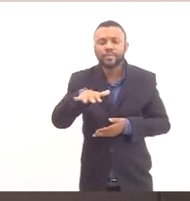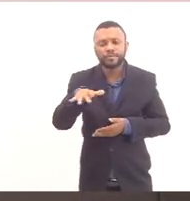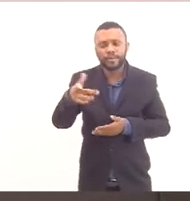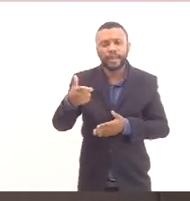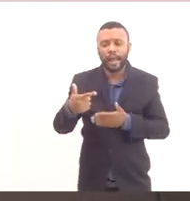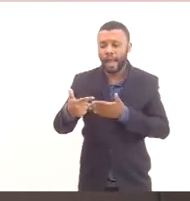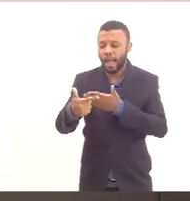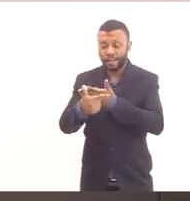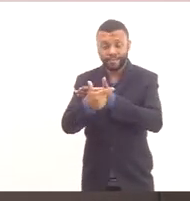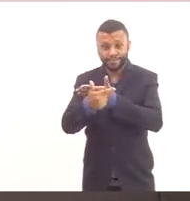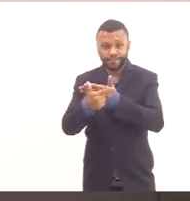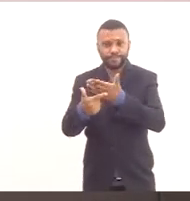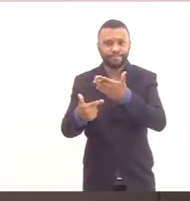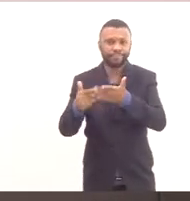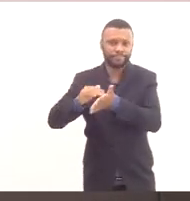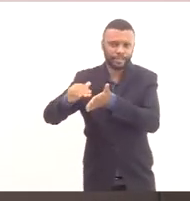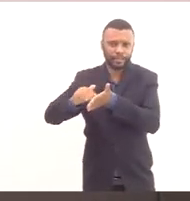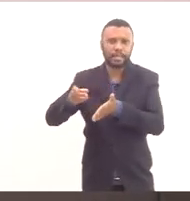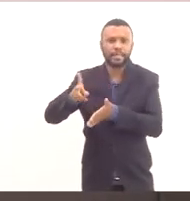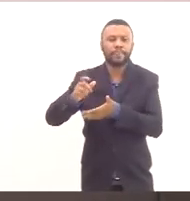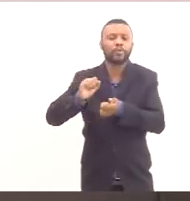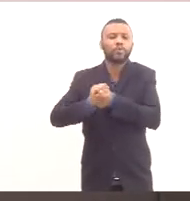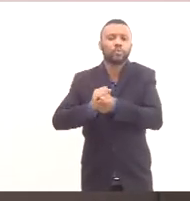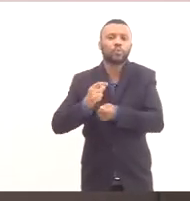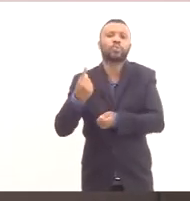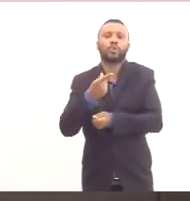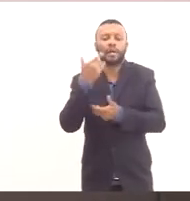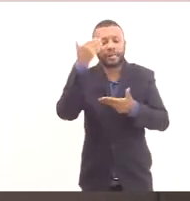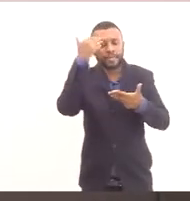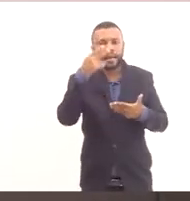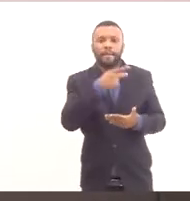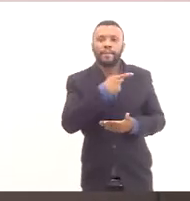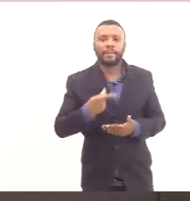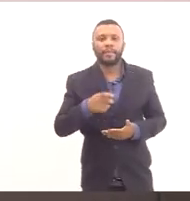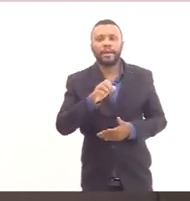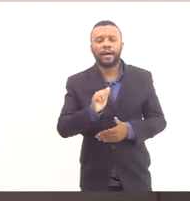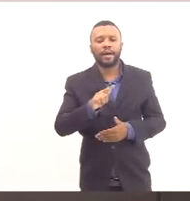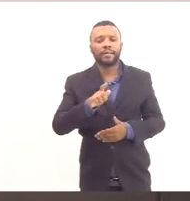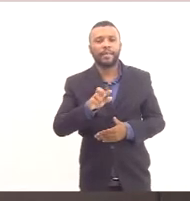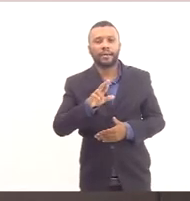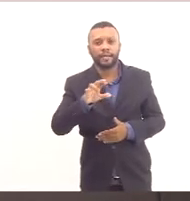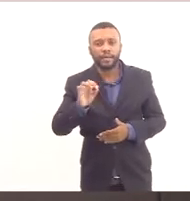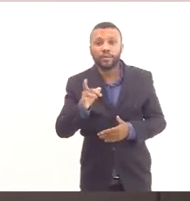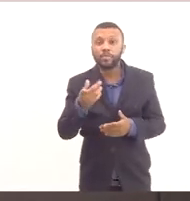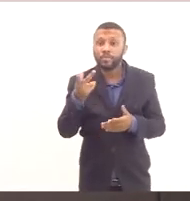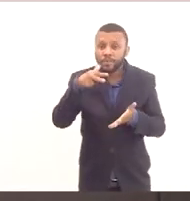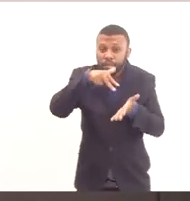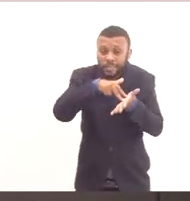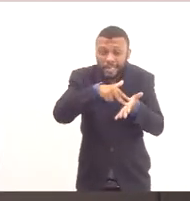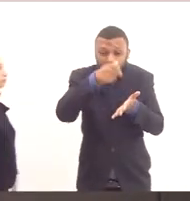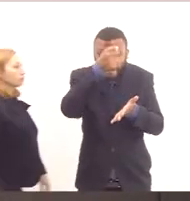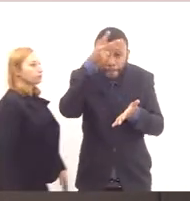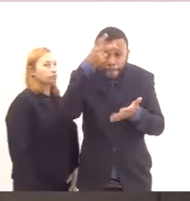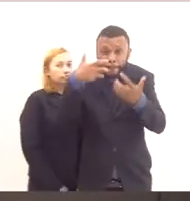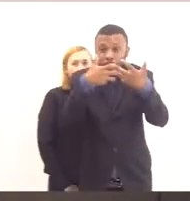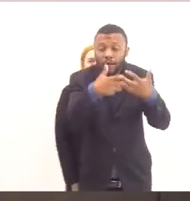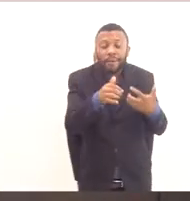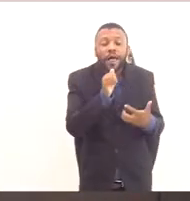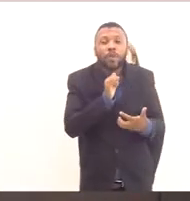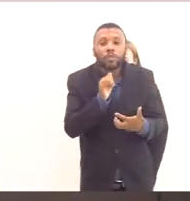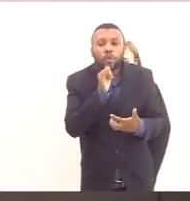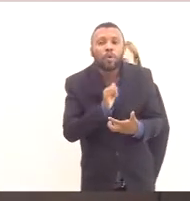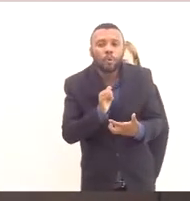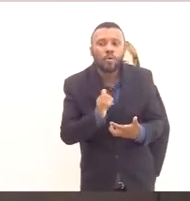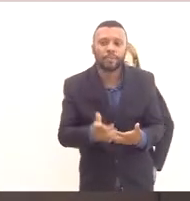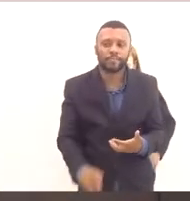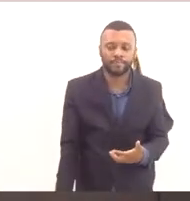também assume a secretaria sempre esteve conosco presente agradeceu o presidente da e rio que esteve conosco em Petrópolis em vão porque nenhuma autoridade